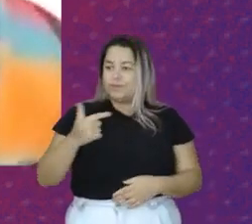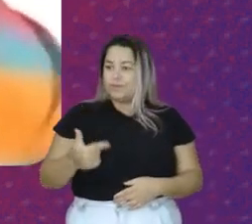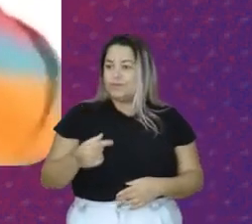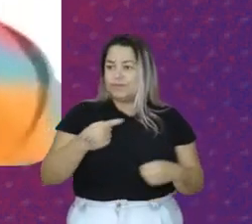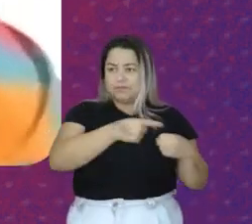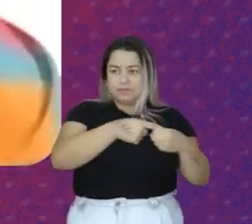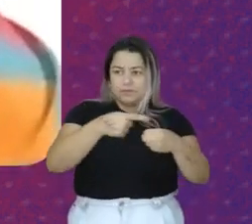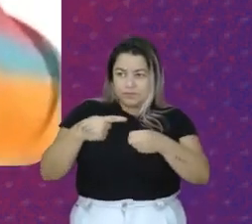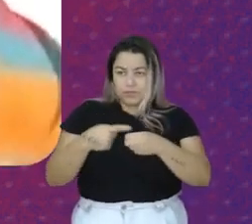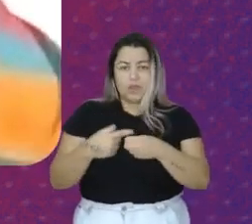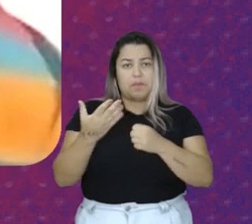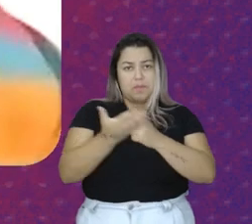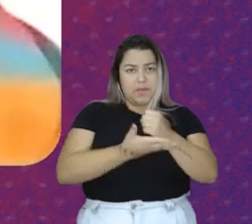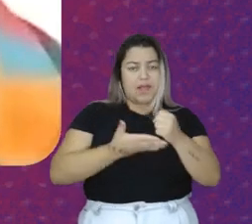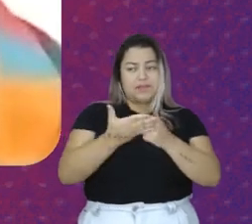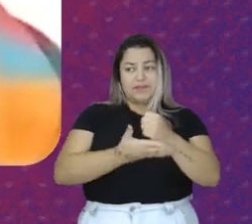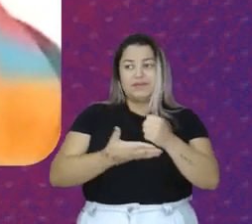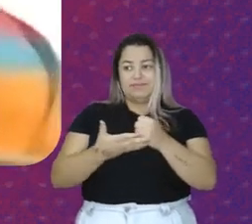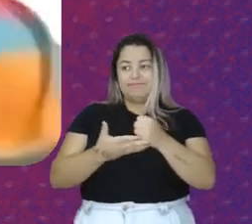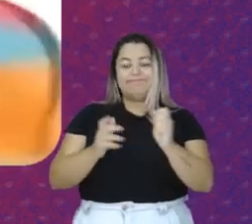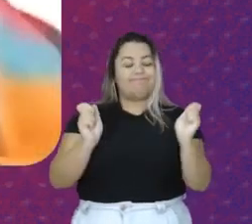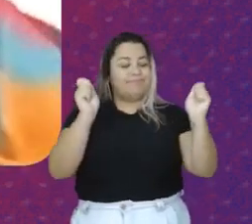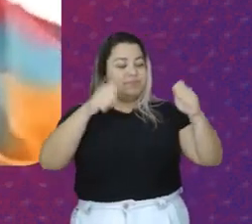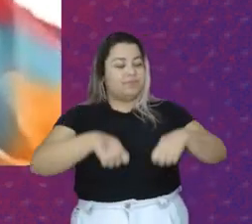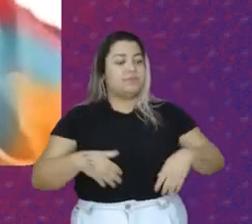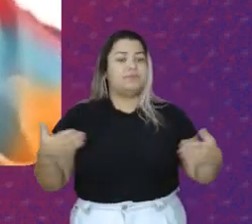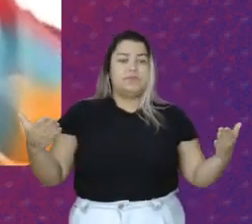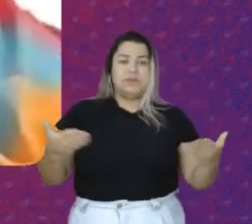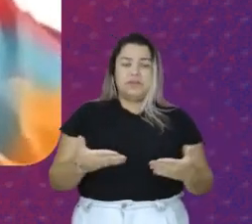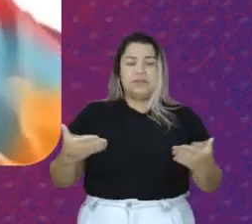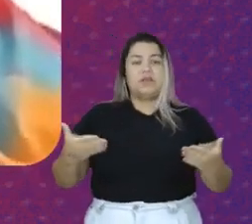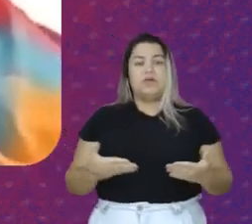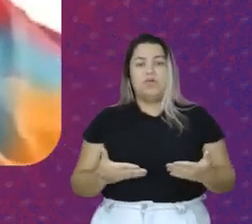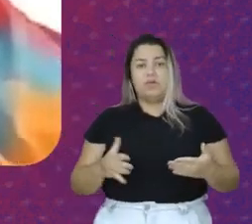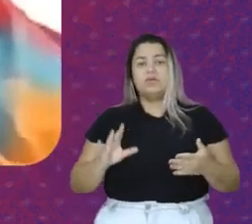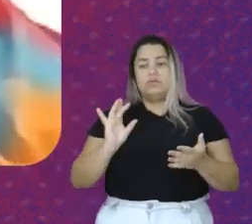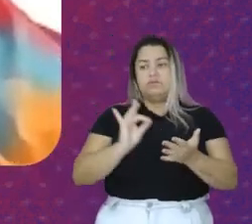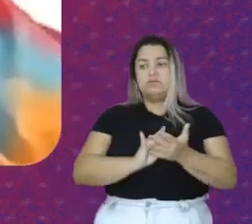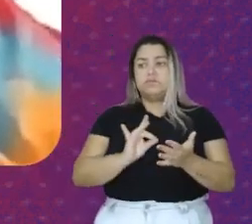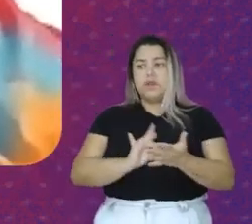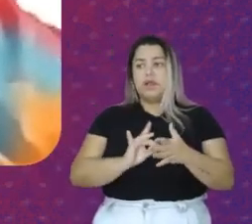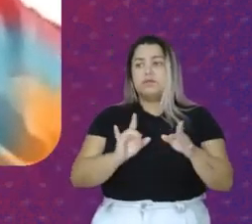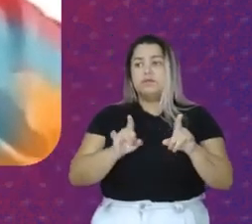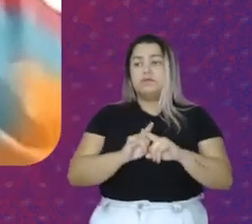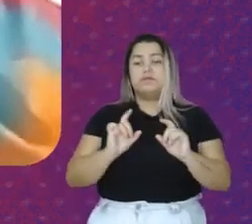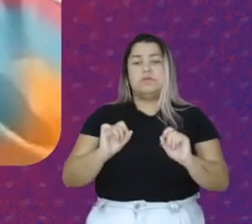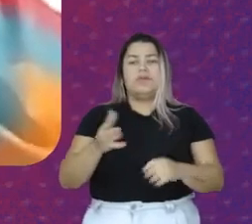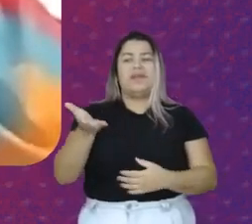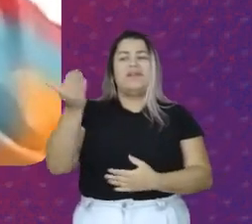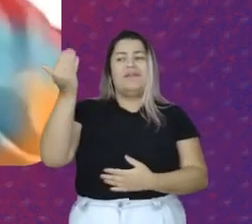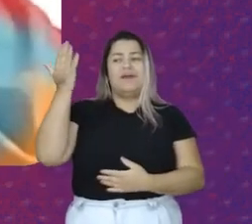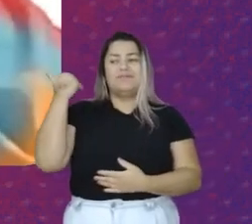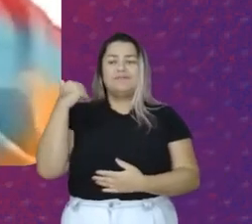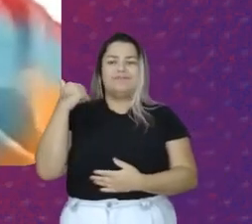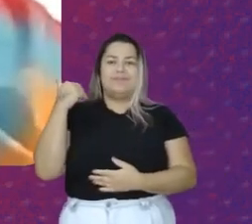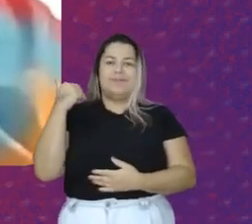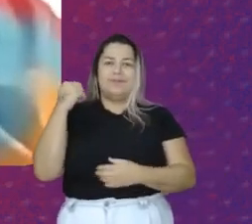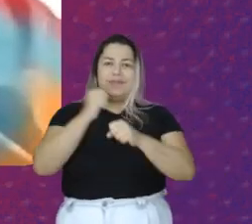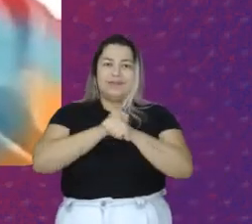para ter renda básica, e acho que a gente vai precisar agora efetivar, de fato, aquilo que o Suplicy dizia lá na década de